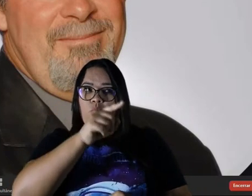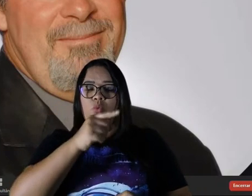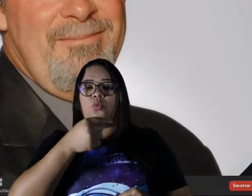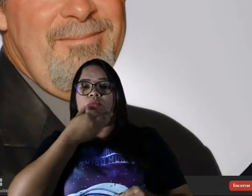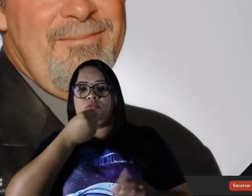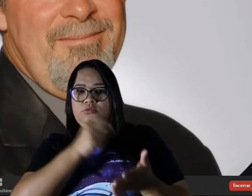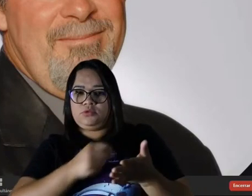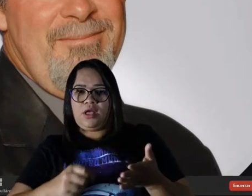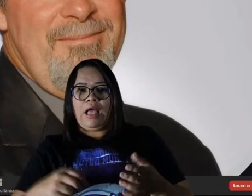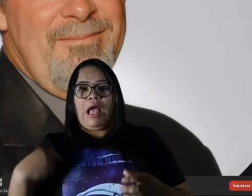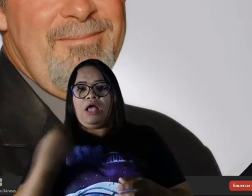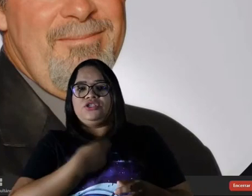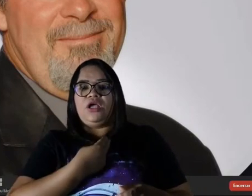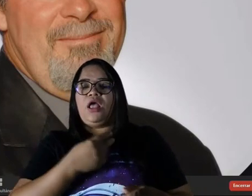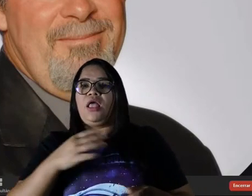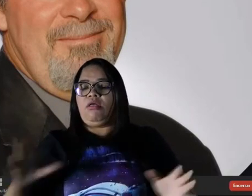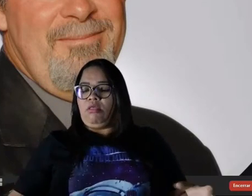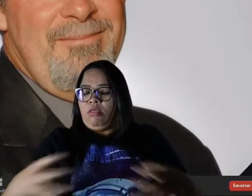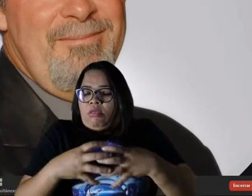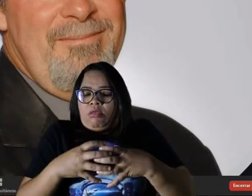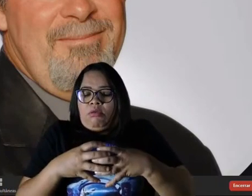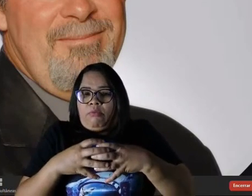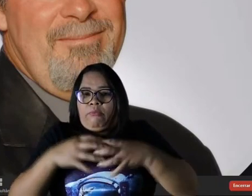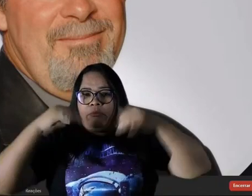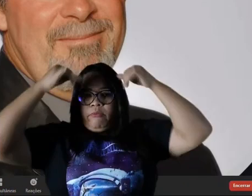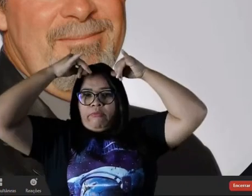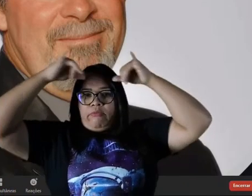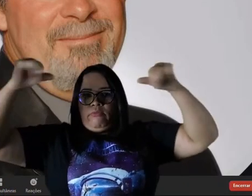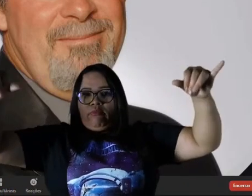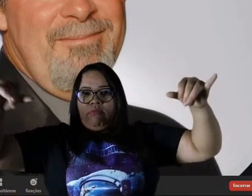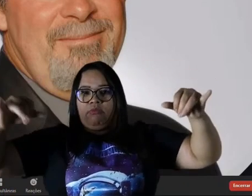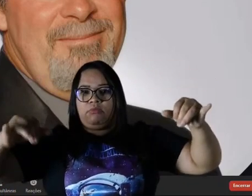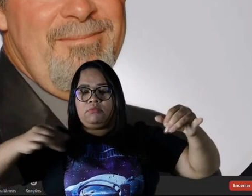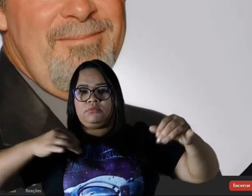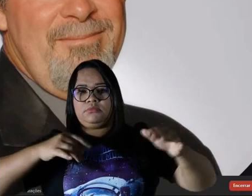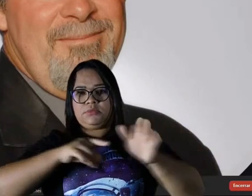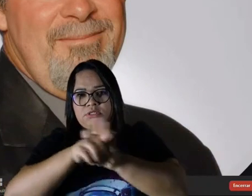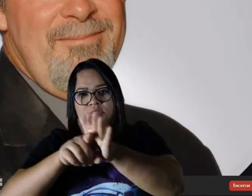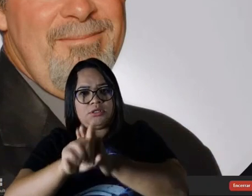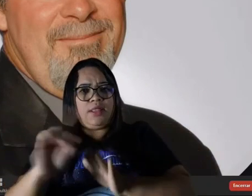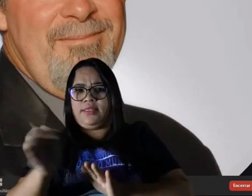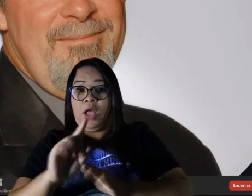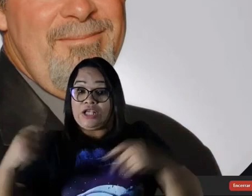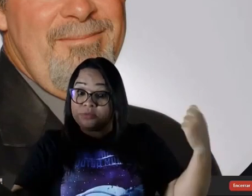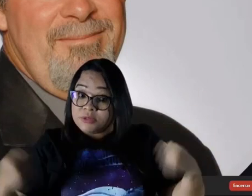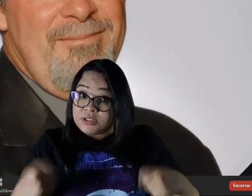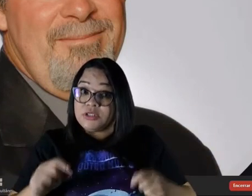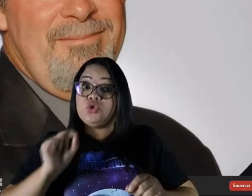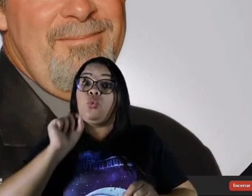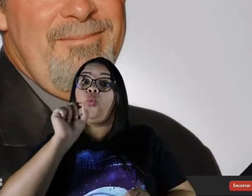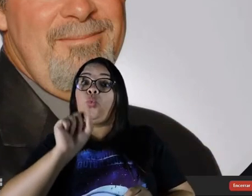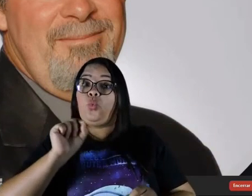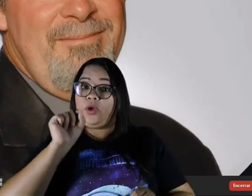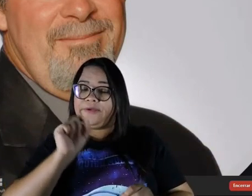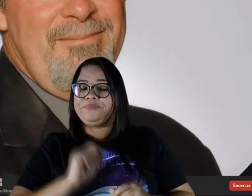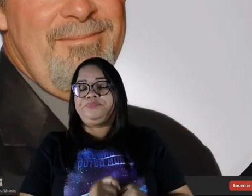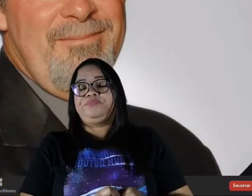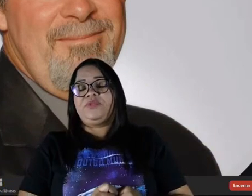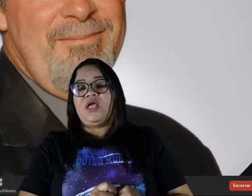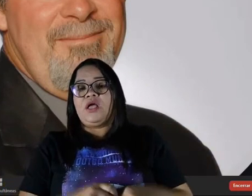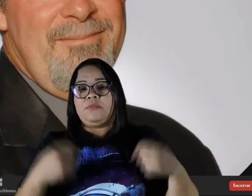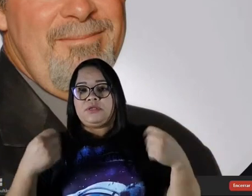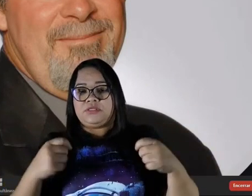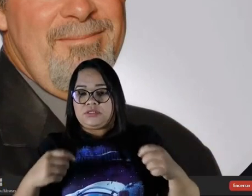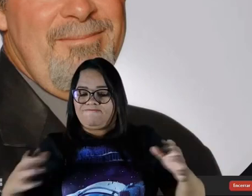em relação à crítica acadêmica, o que precisamos é imunizá-los em relação a ela. Eu fiz uma tradução livre aqui porque ele usa um trocadilho em